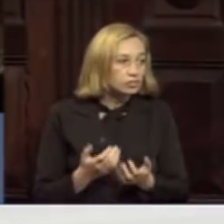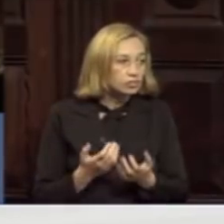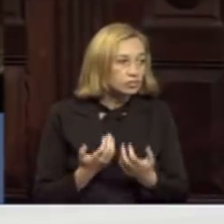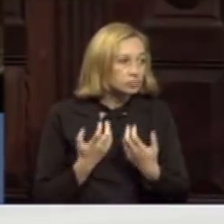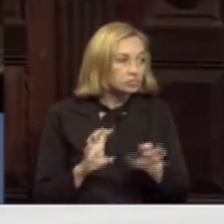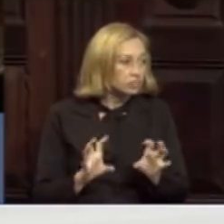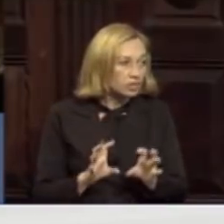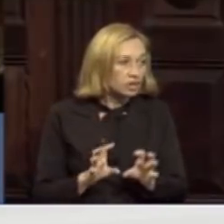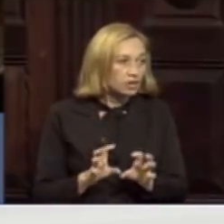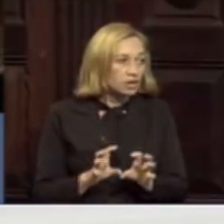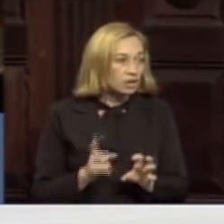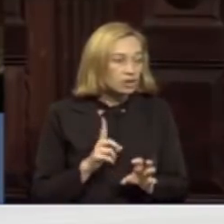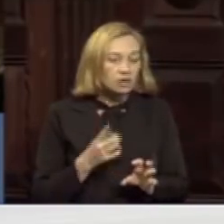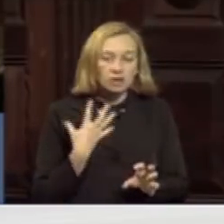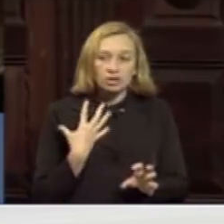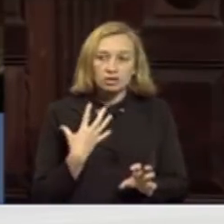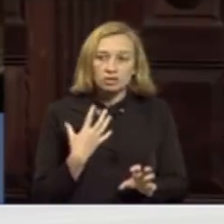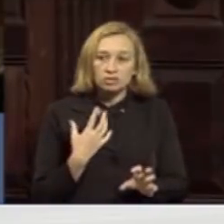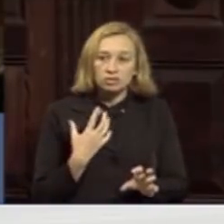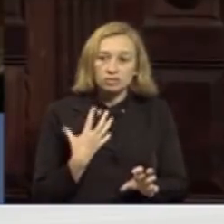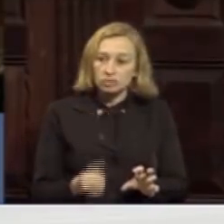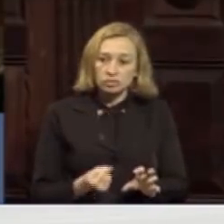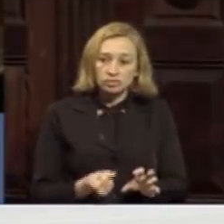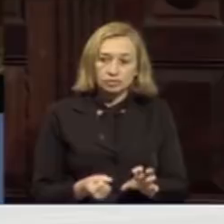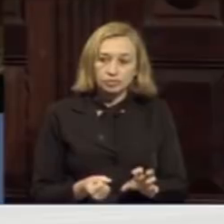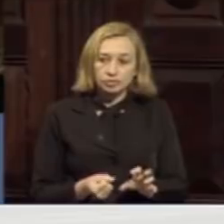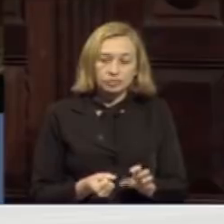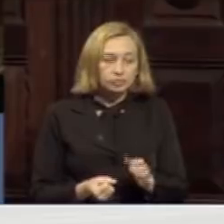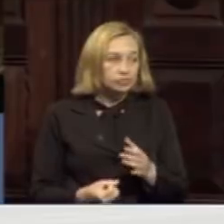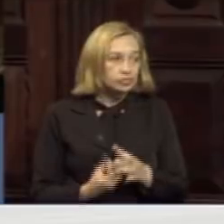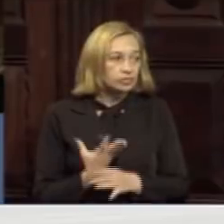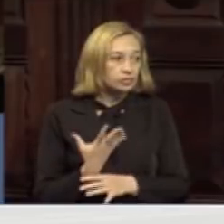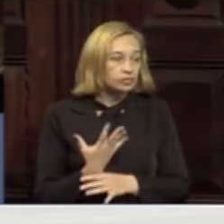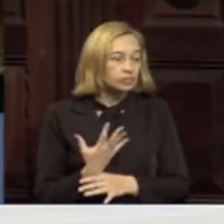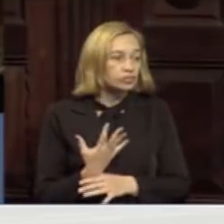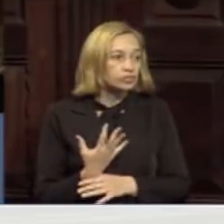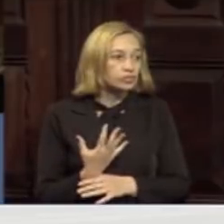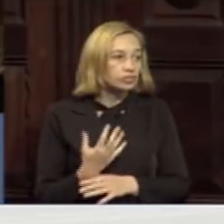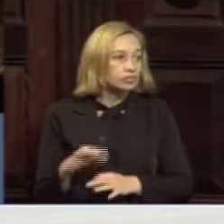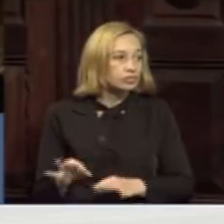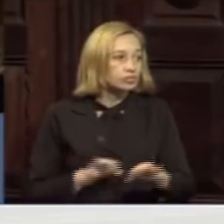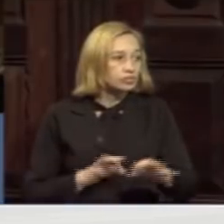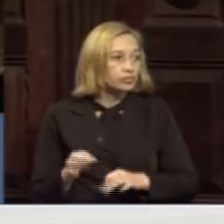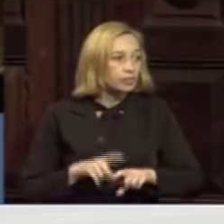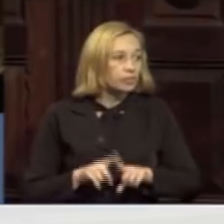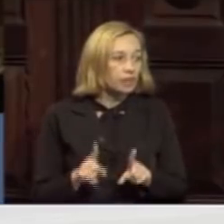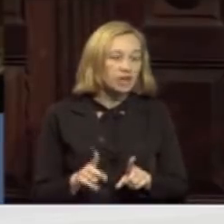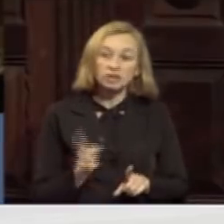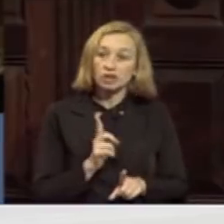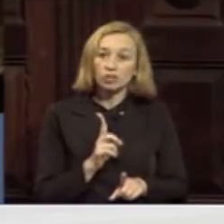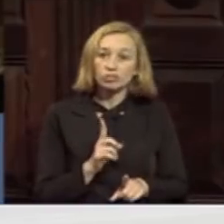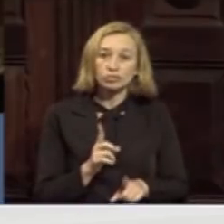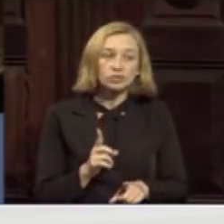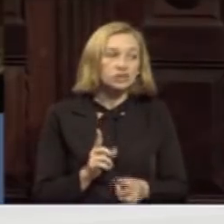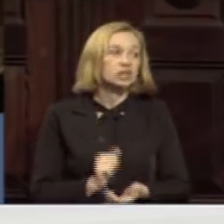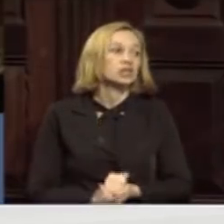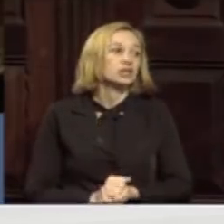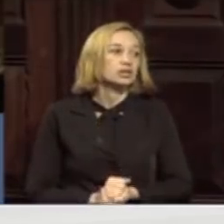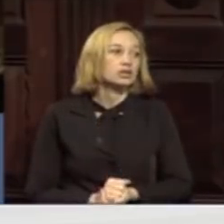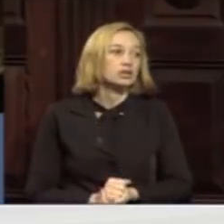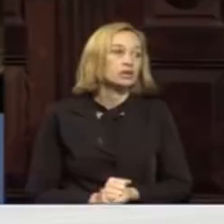não acham adequado nesse momento, pelo menos, a existência de um colégio de aplicação na UENF, mas não se trata disso. Trata-se